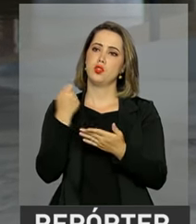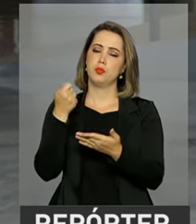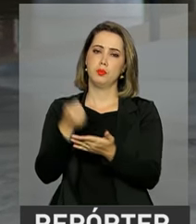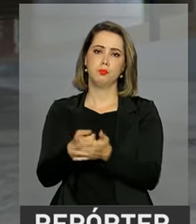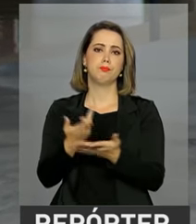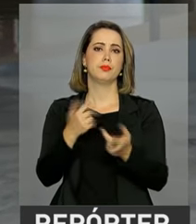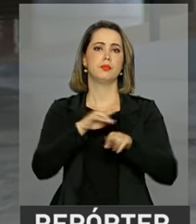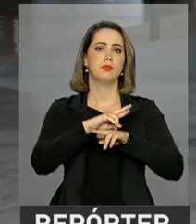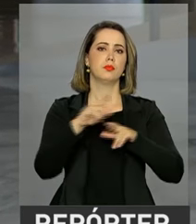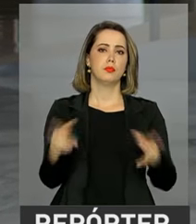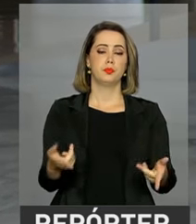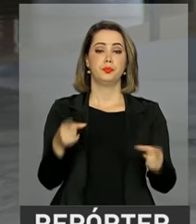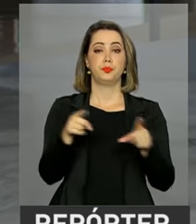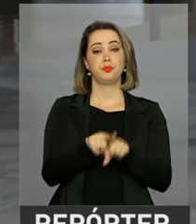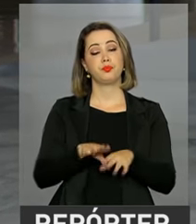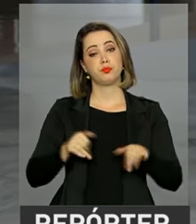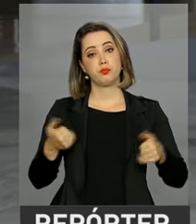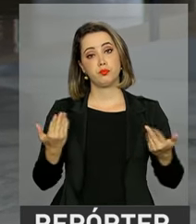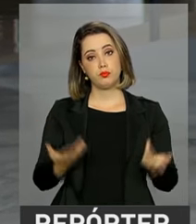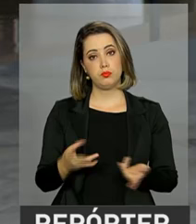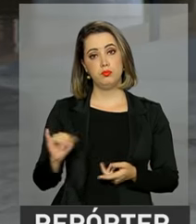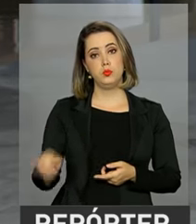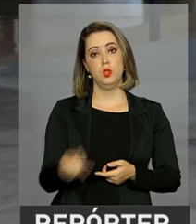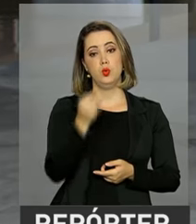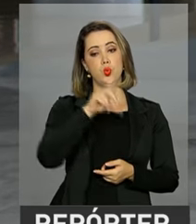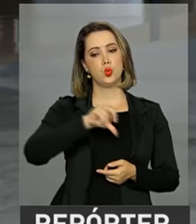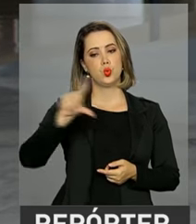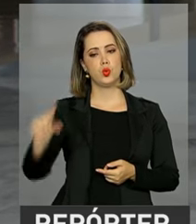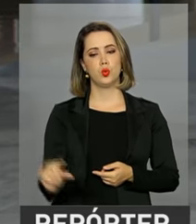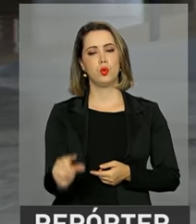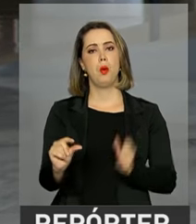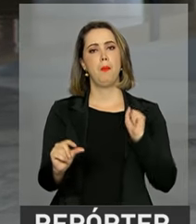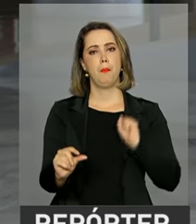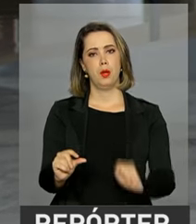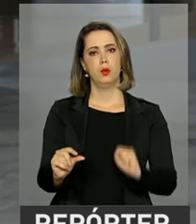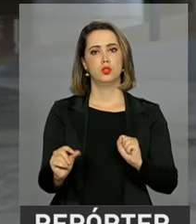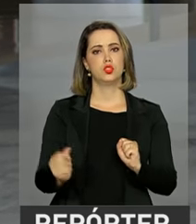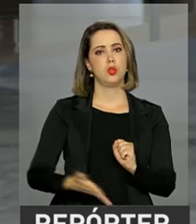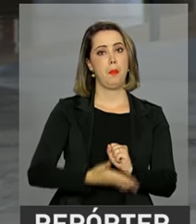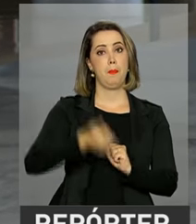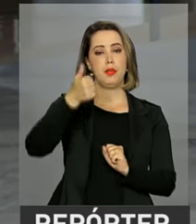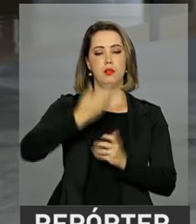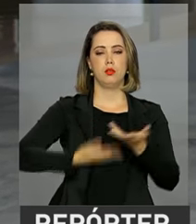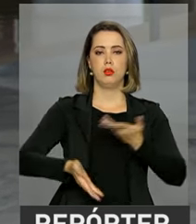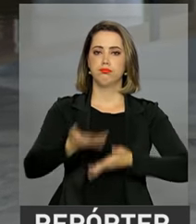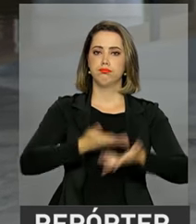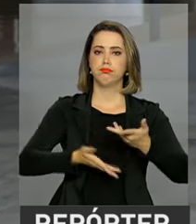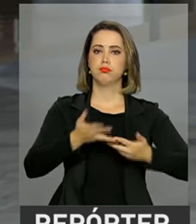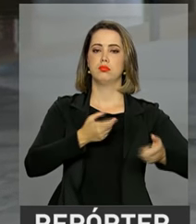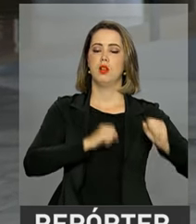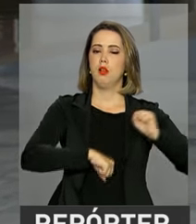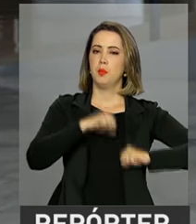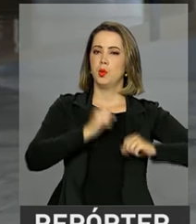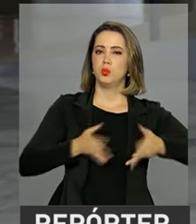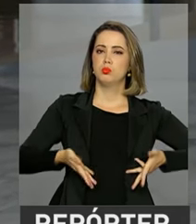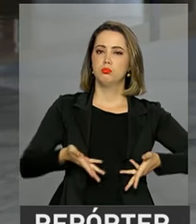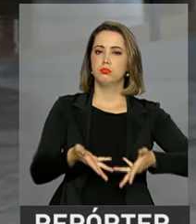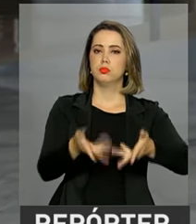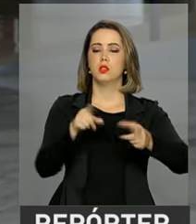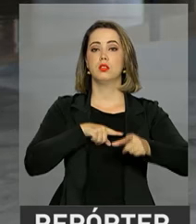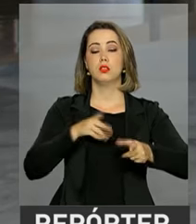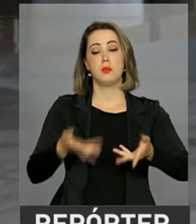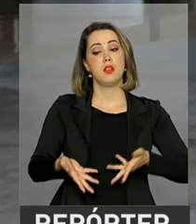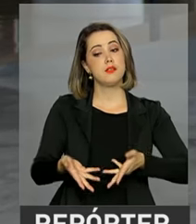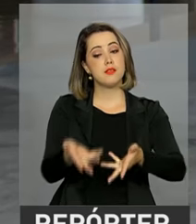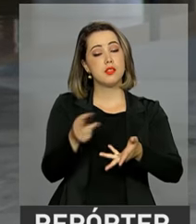de crédito por conta disso juros menores podem dinamizar a produção e também incentivar o